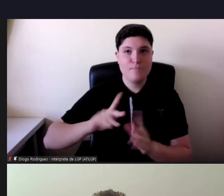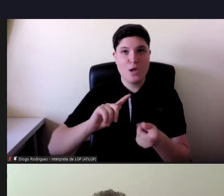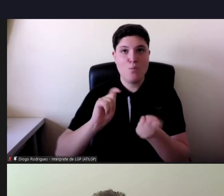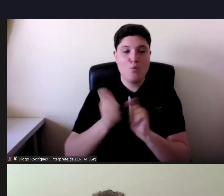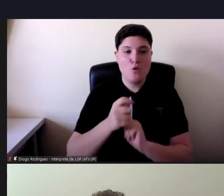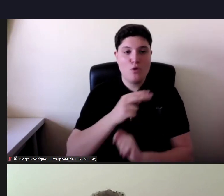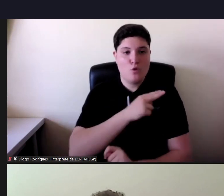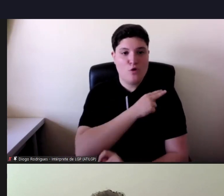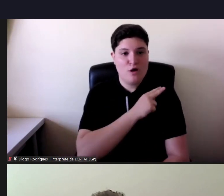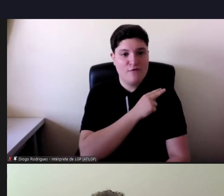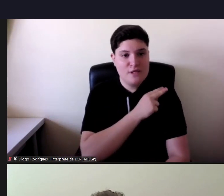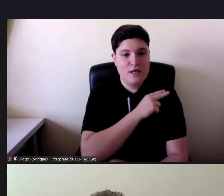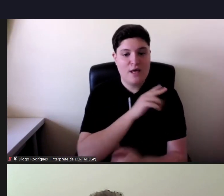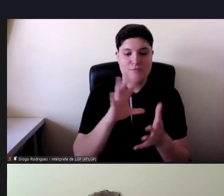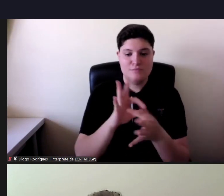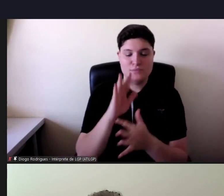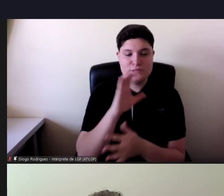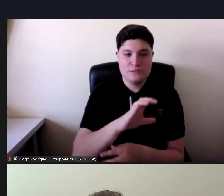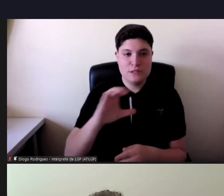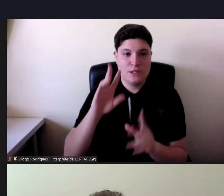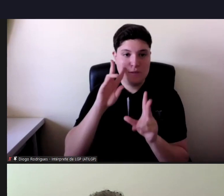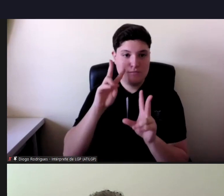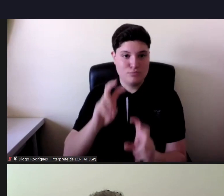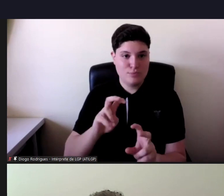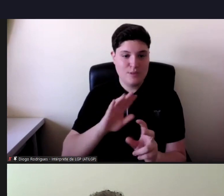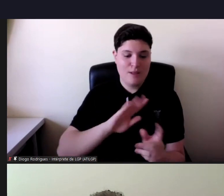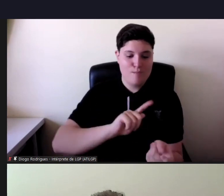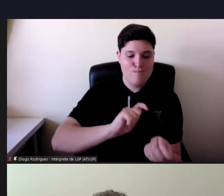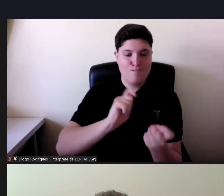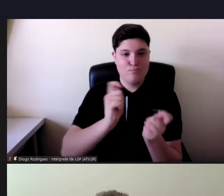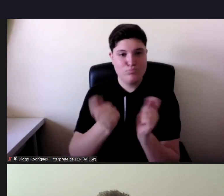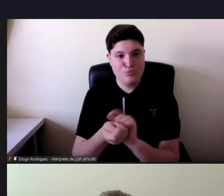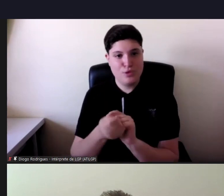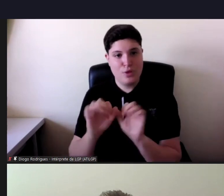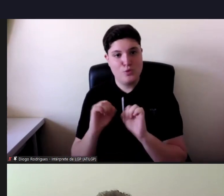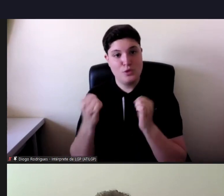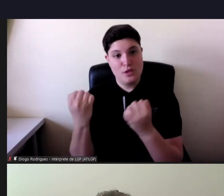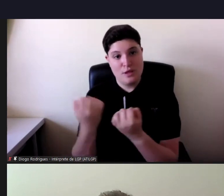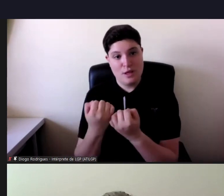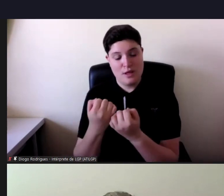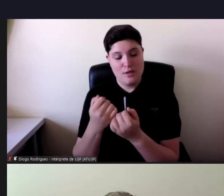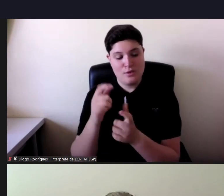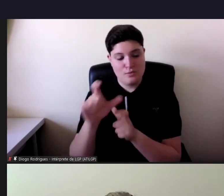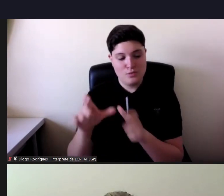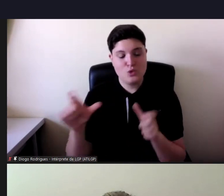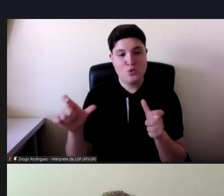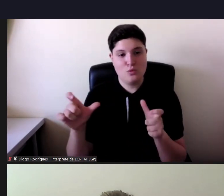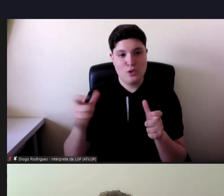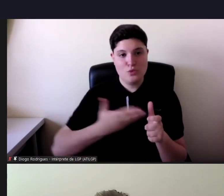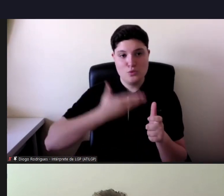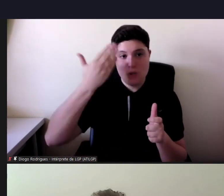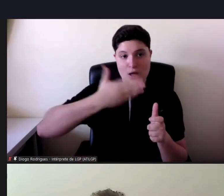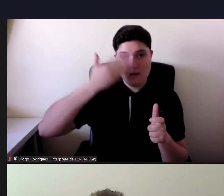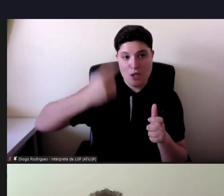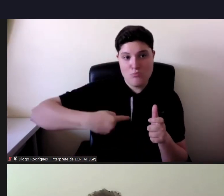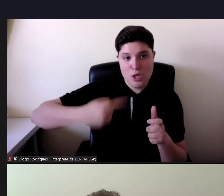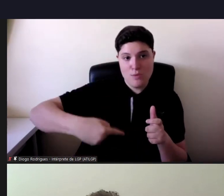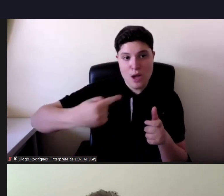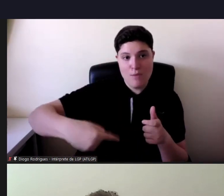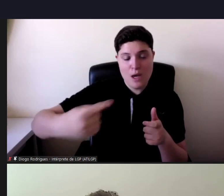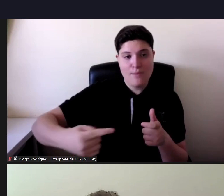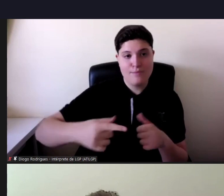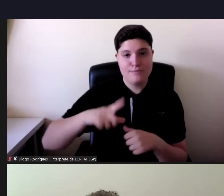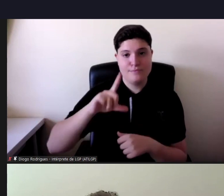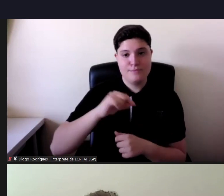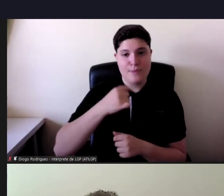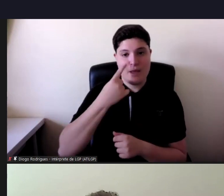trabalho pioneiro que já vem a fazer desde os anos 60 na área do ambiente, não nos podemos esquecer que a Universidade de Aveiro lançou o primeiro curso de